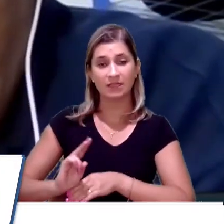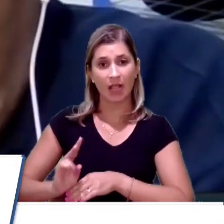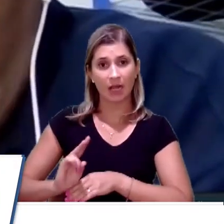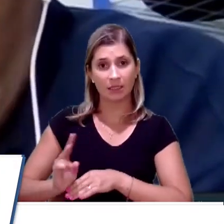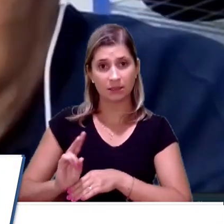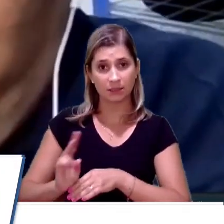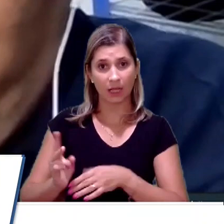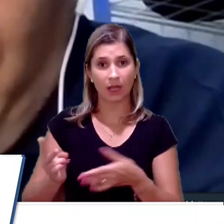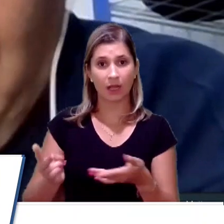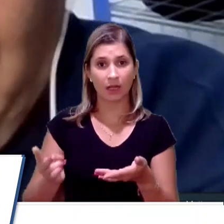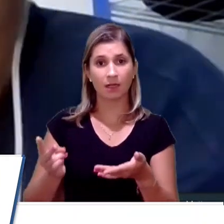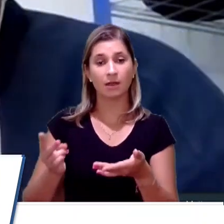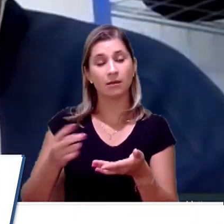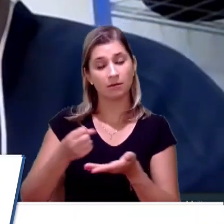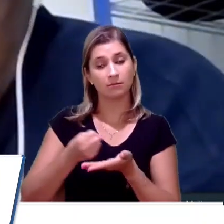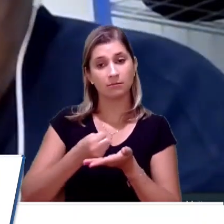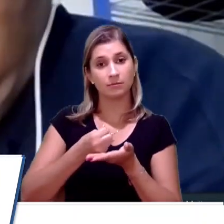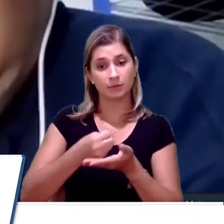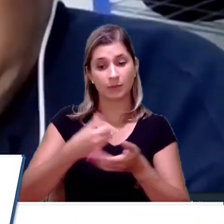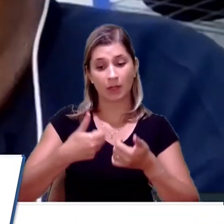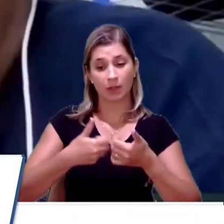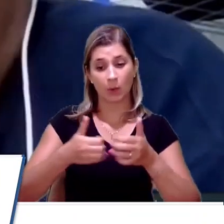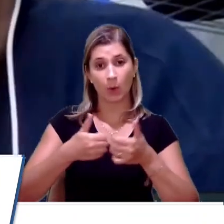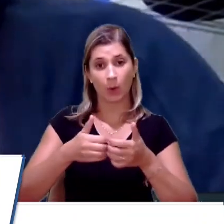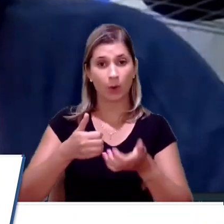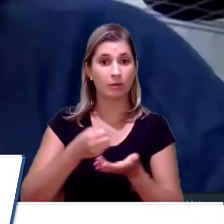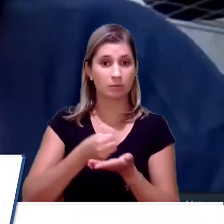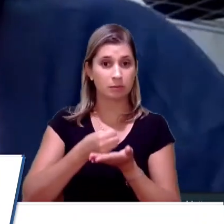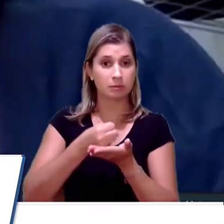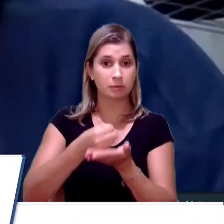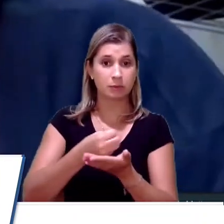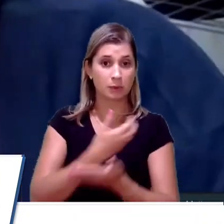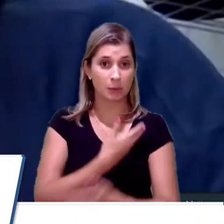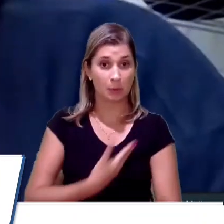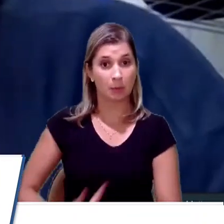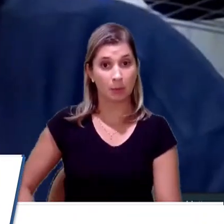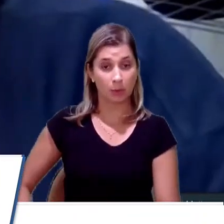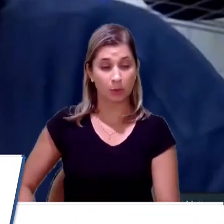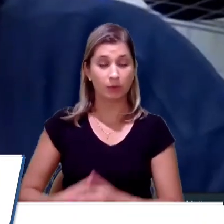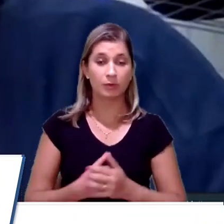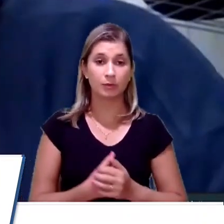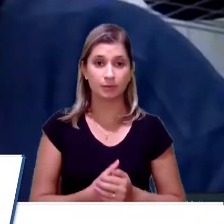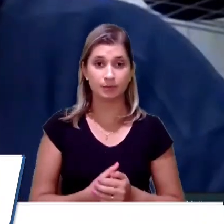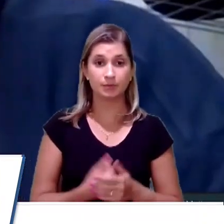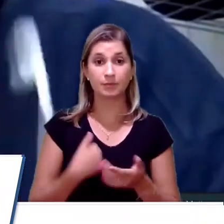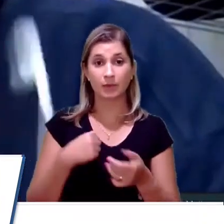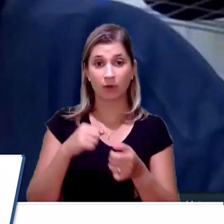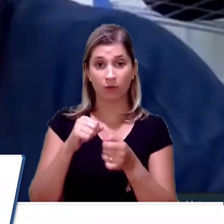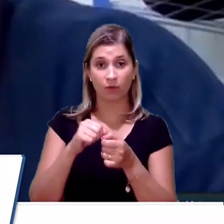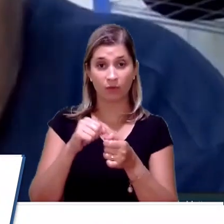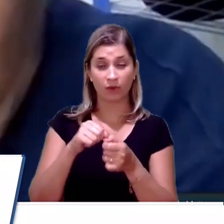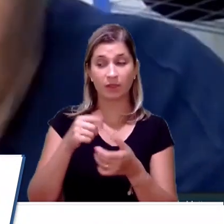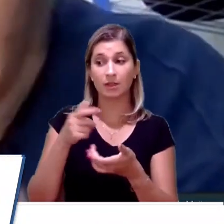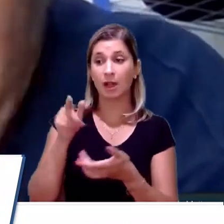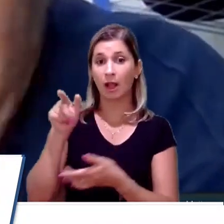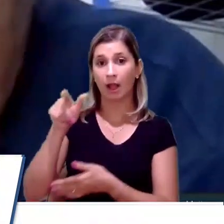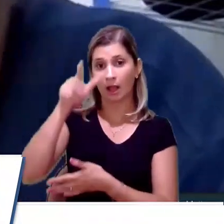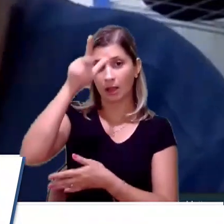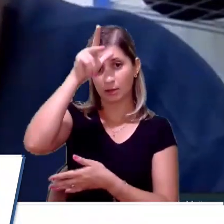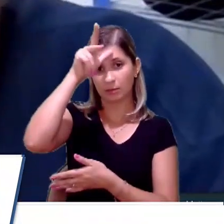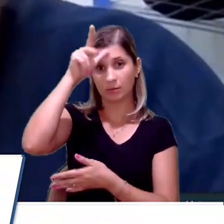exatamente o transporte público. Até eu quando usei a tribuna, eu falei assim, a prefeitura é o